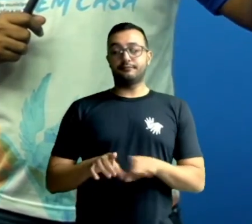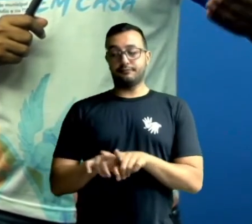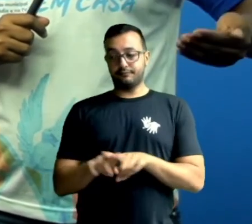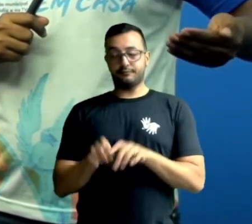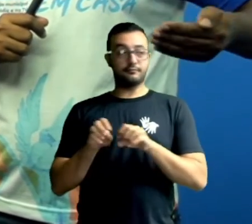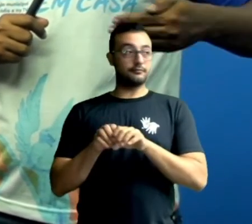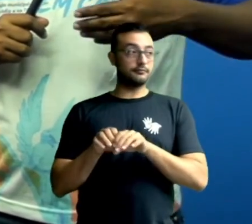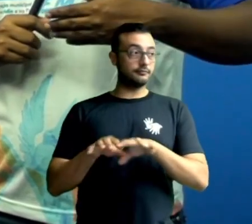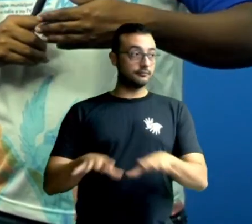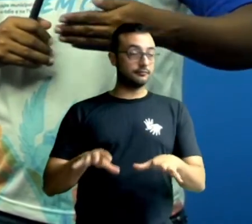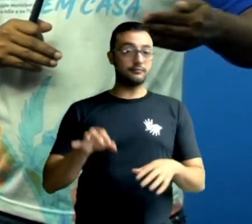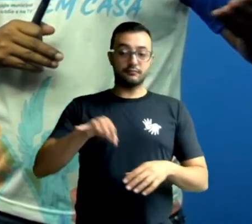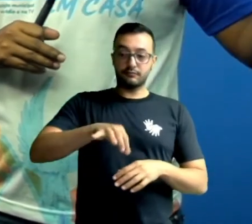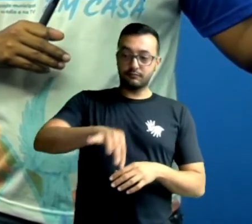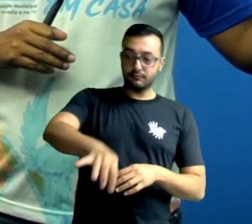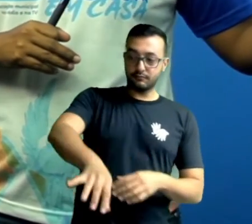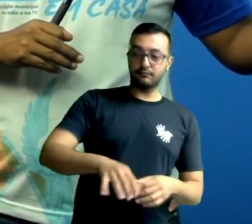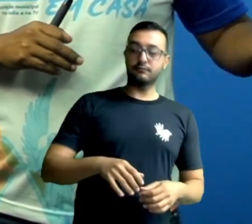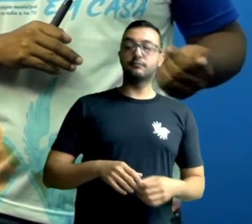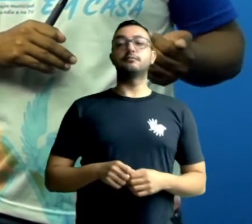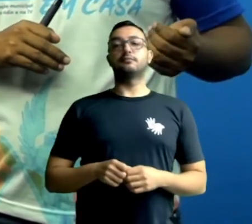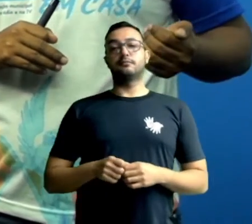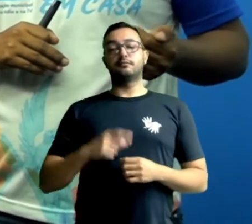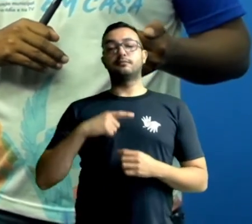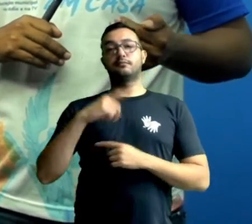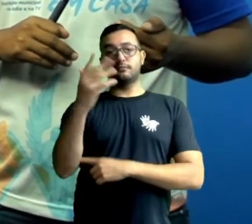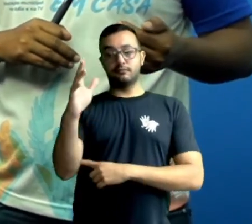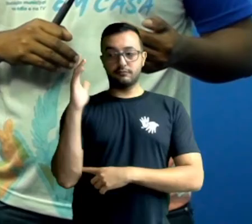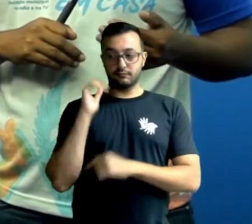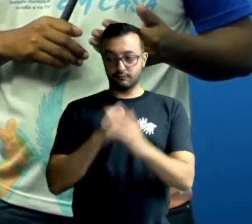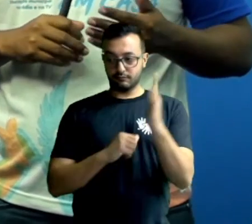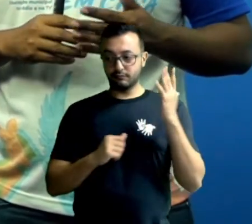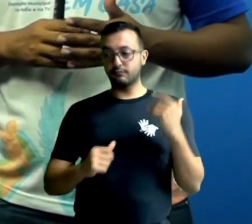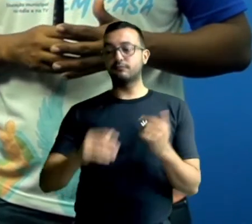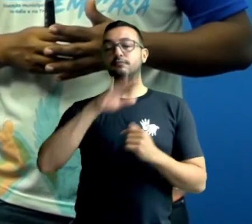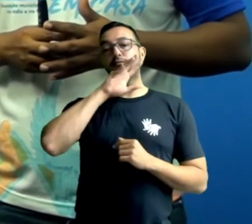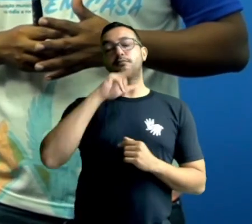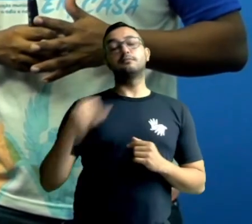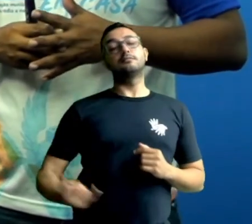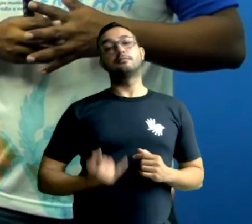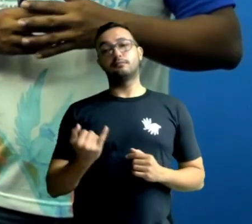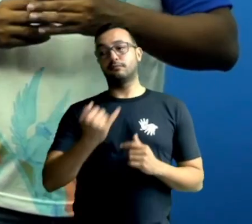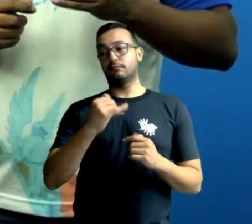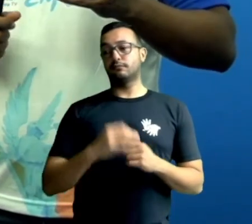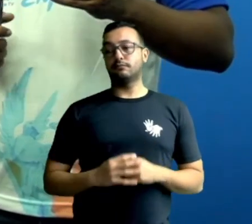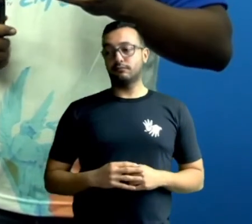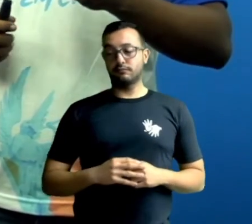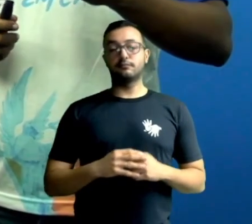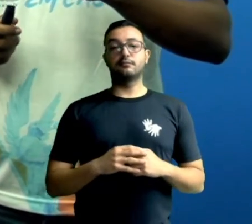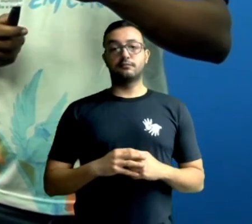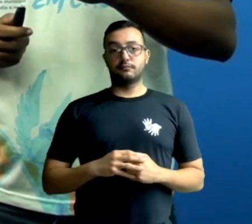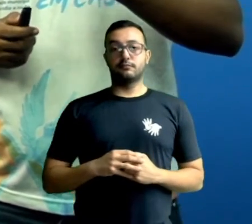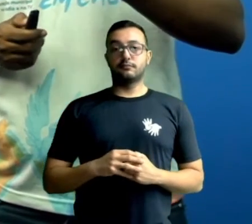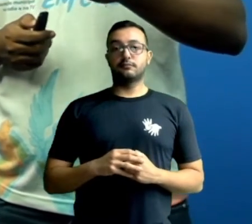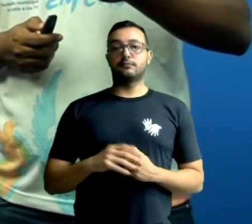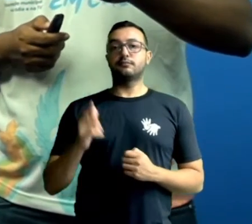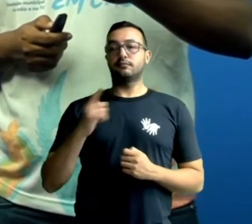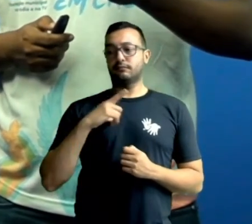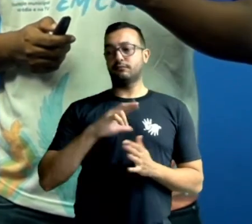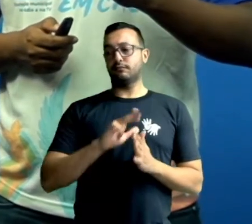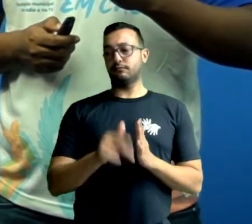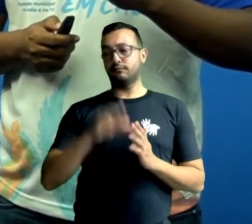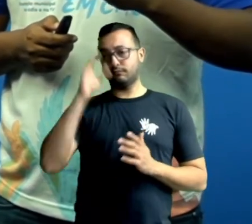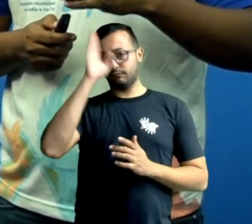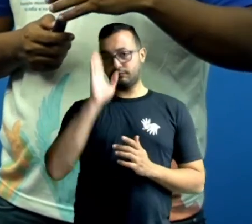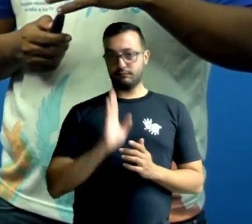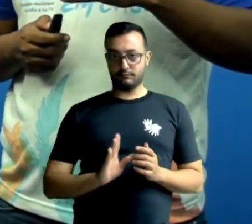disseminam sementes por toda a floresta, então são animais importantíssimos. E existem no